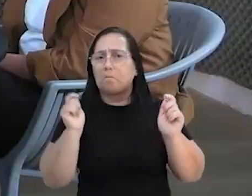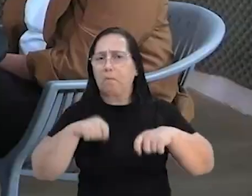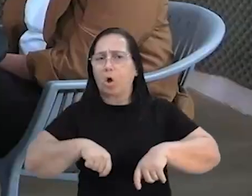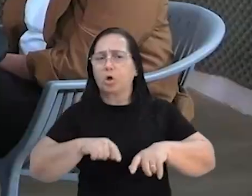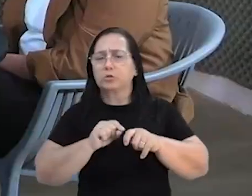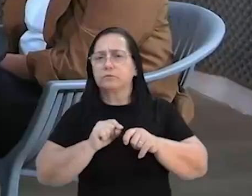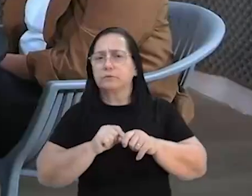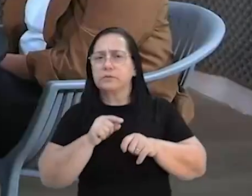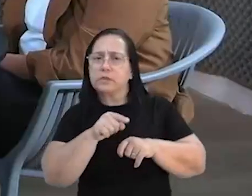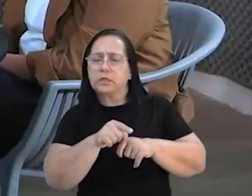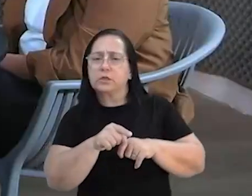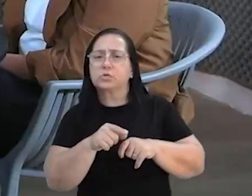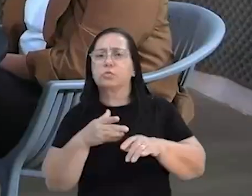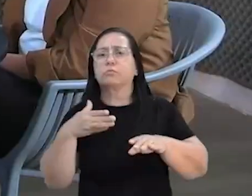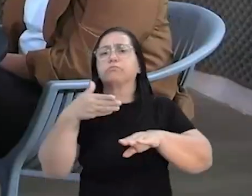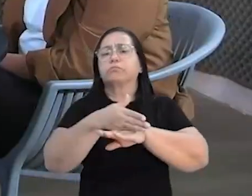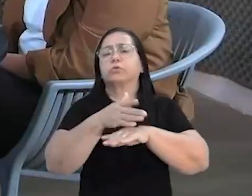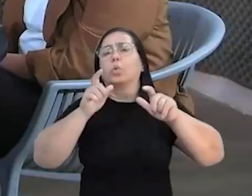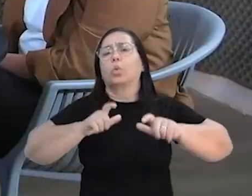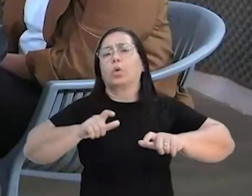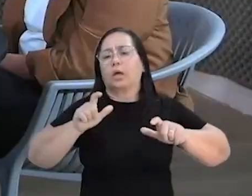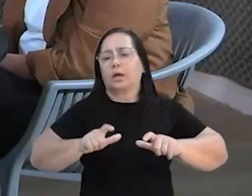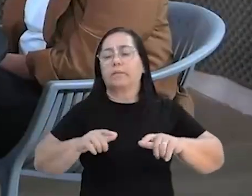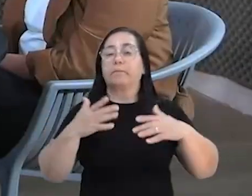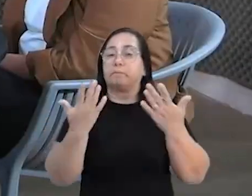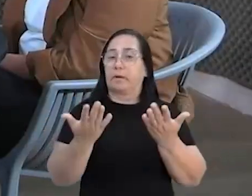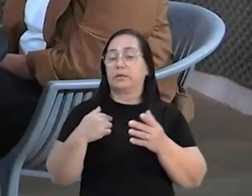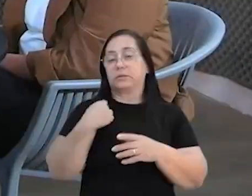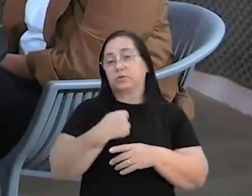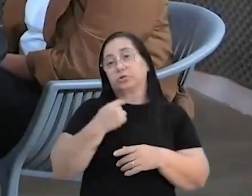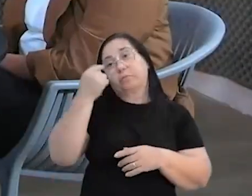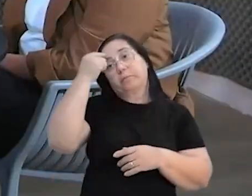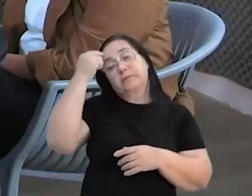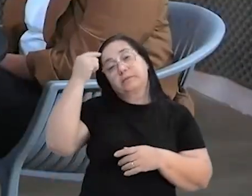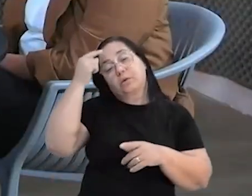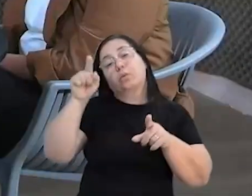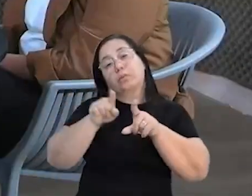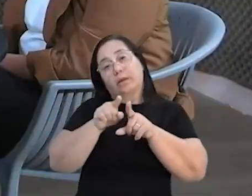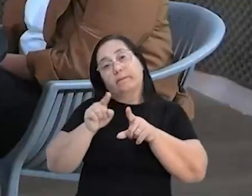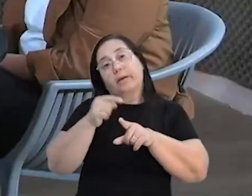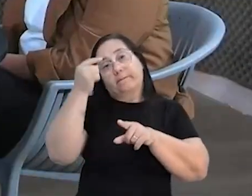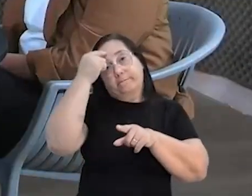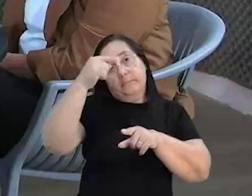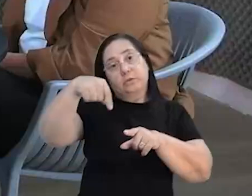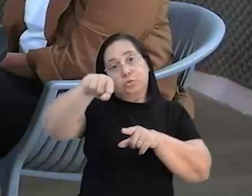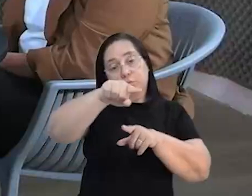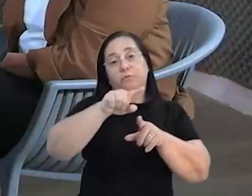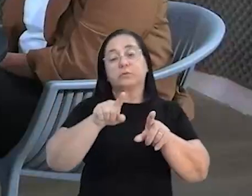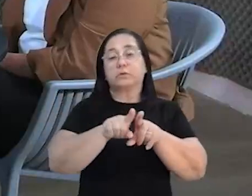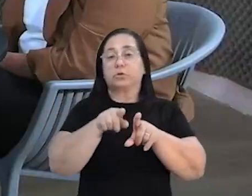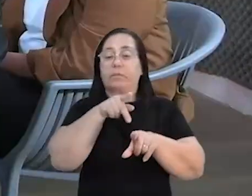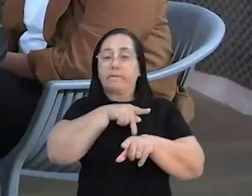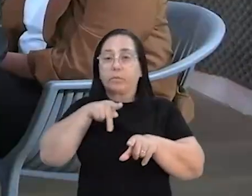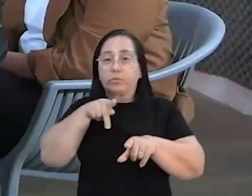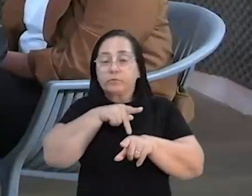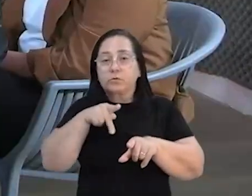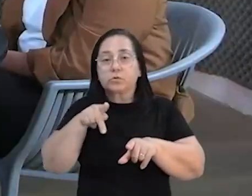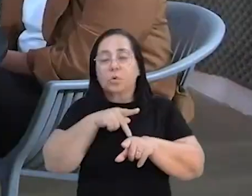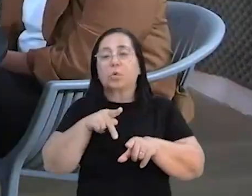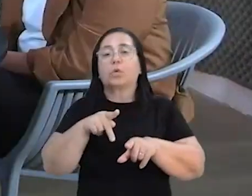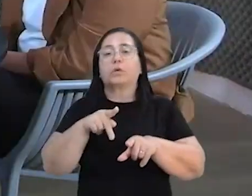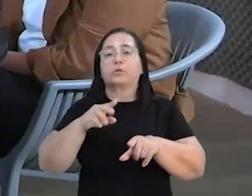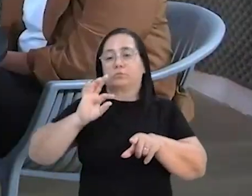pode fazer isso daqui acontecer. Né? Eu acho que passou pela nossa cabeça, passou por todas as cabeças de nós, professoras, né,